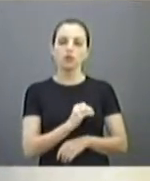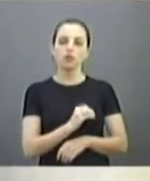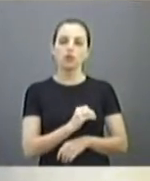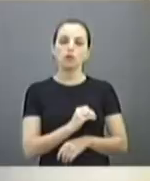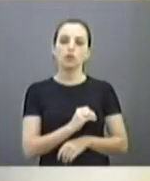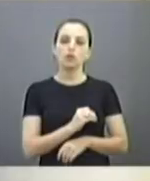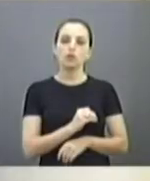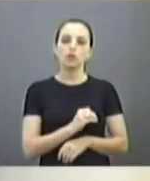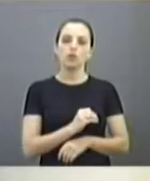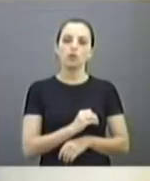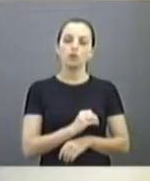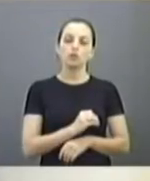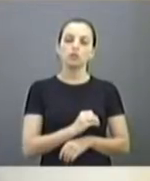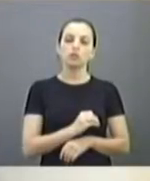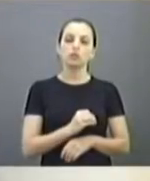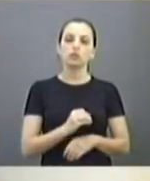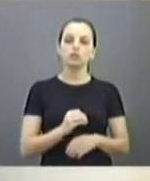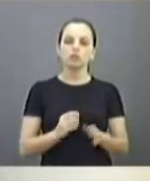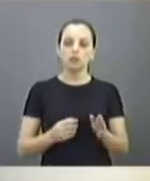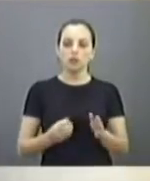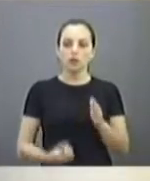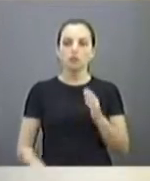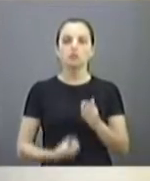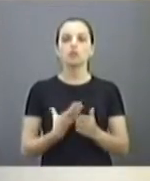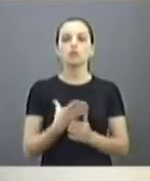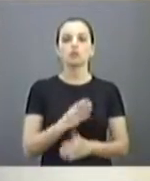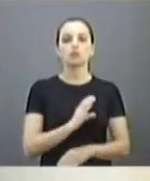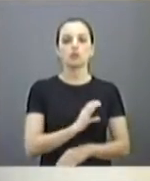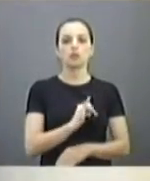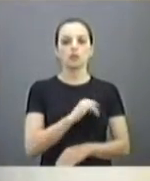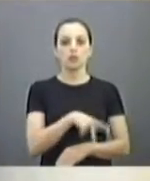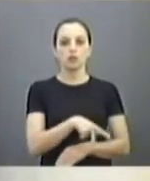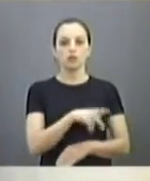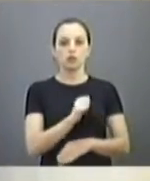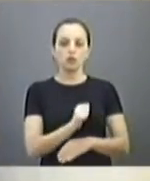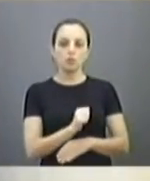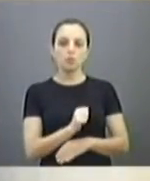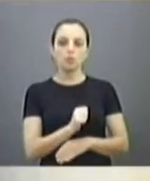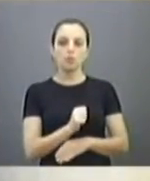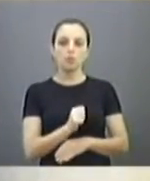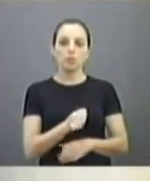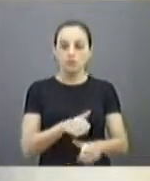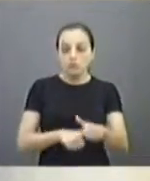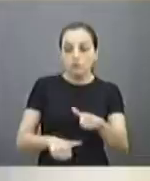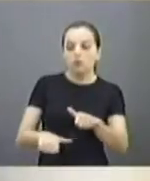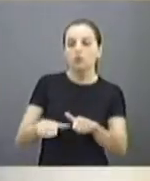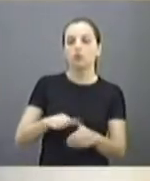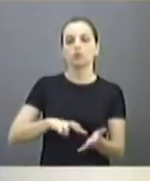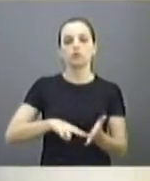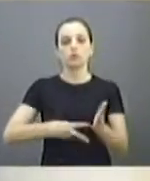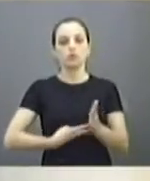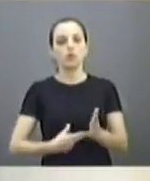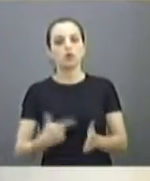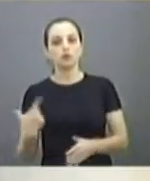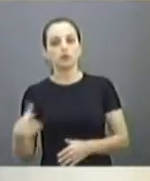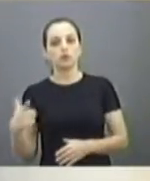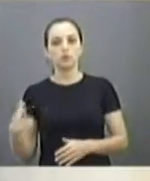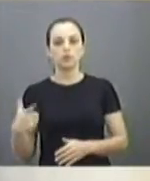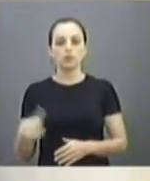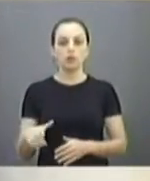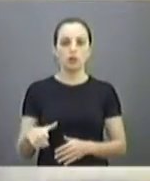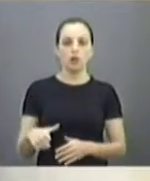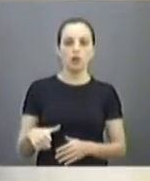CIPA, que não tinha. Conseguimos resgatar o sindicato que hoje está aí, que não existia.